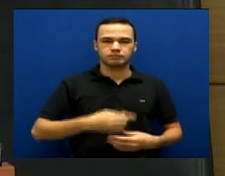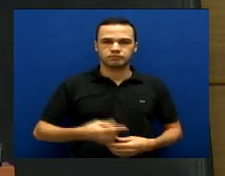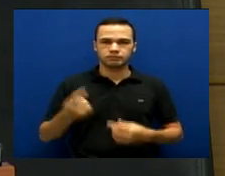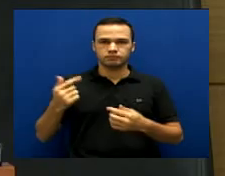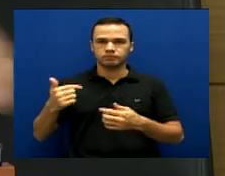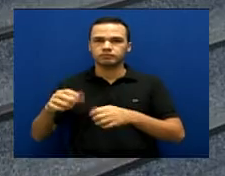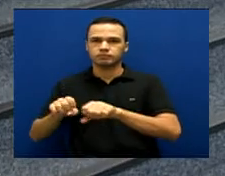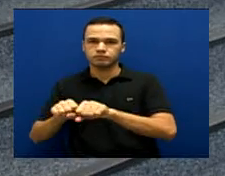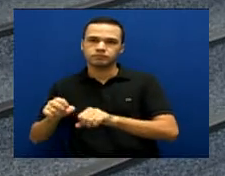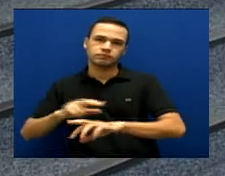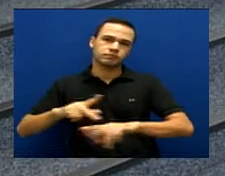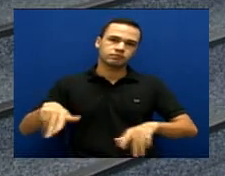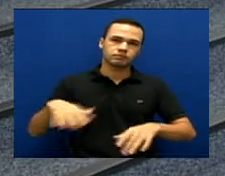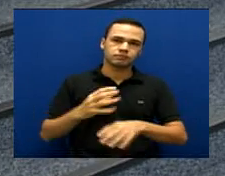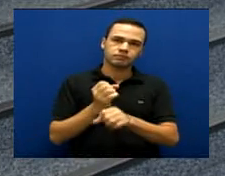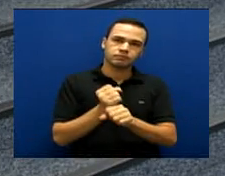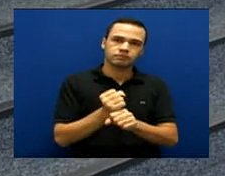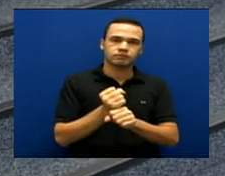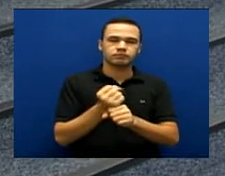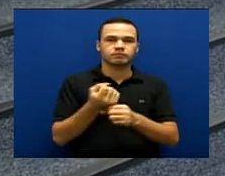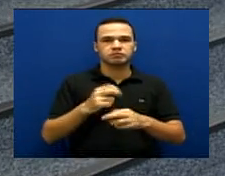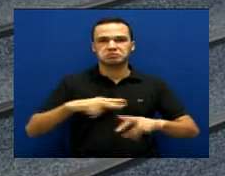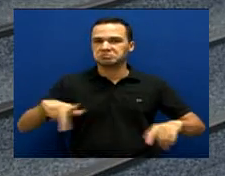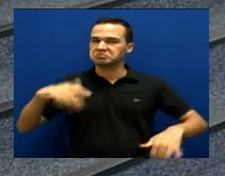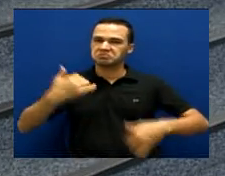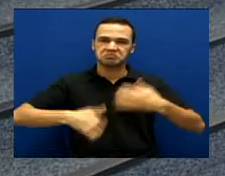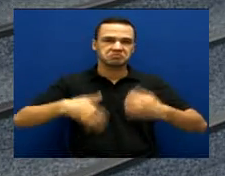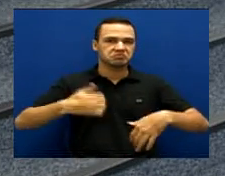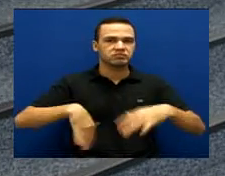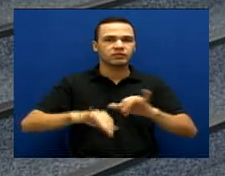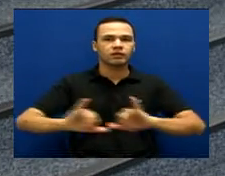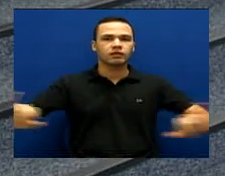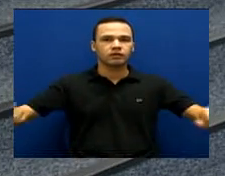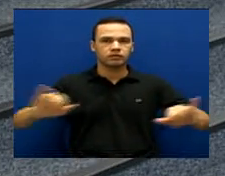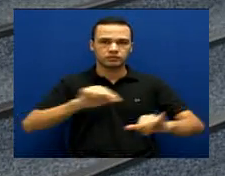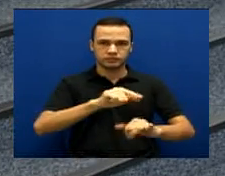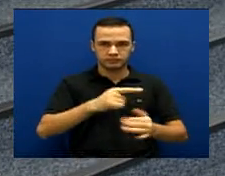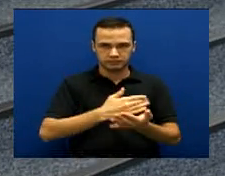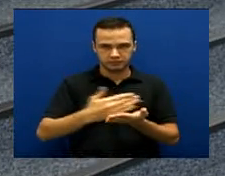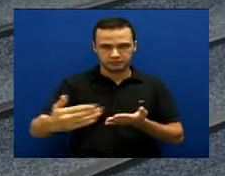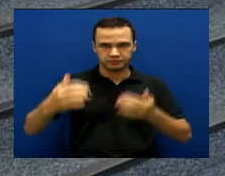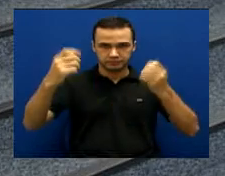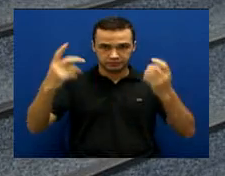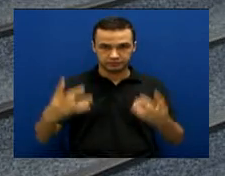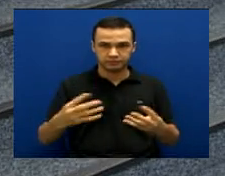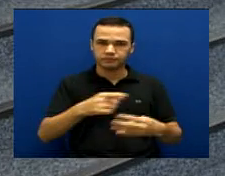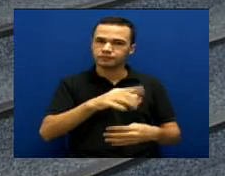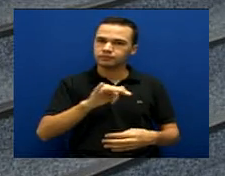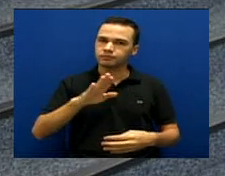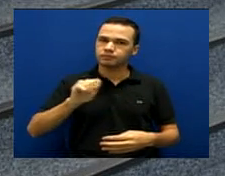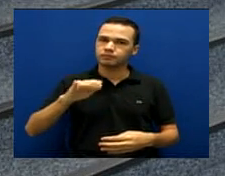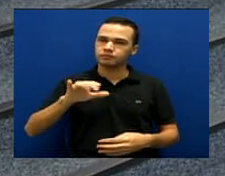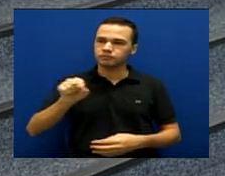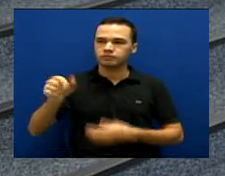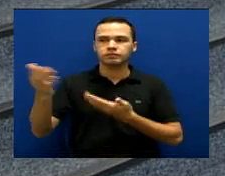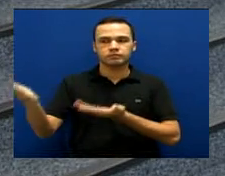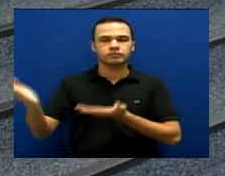contas e das das informações hoje que terão que ser analisadas aqui fábio